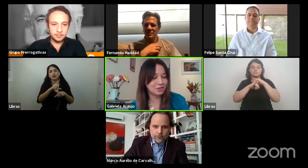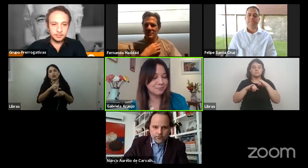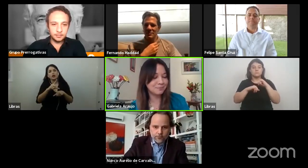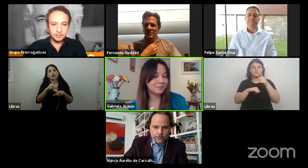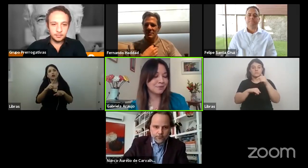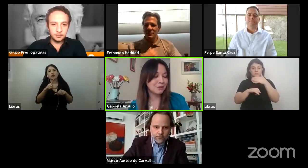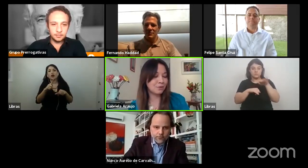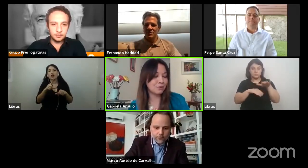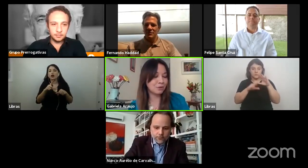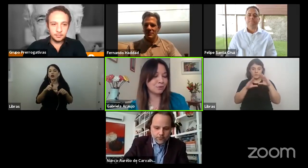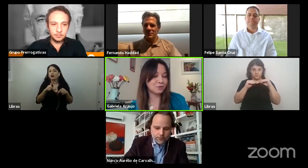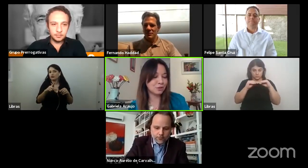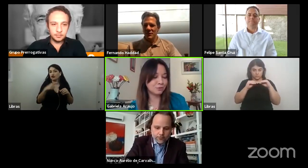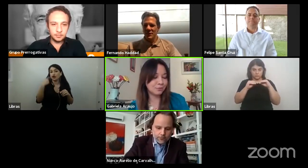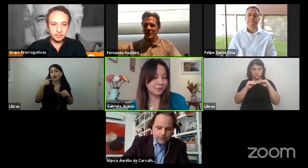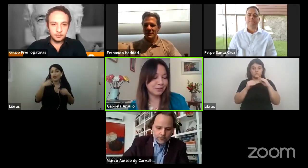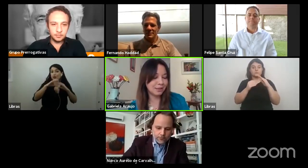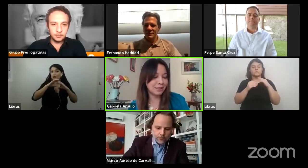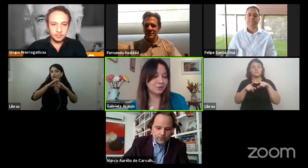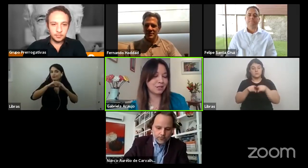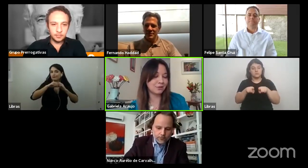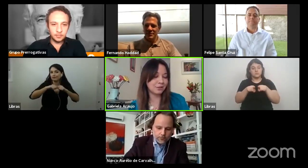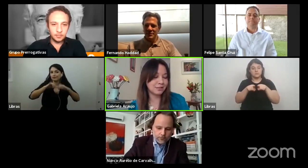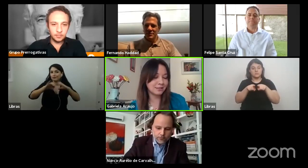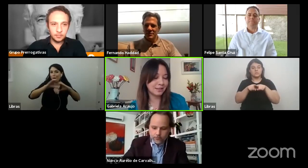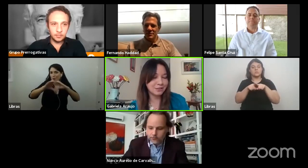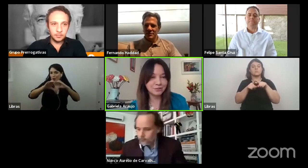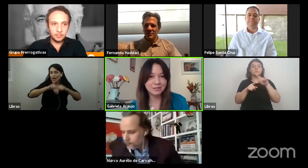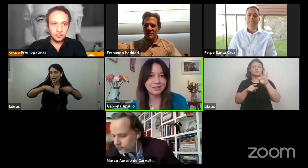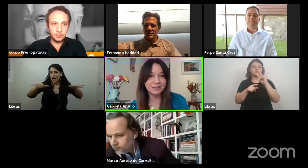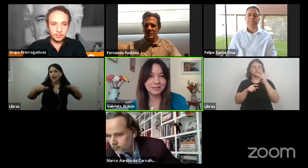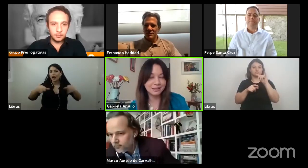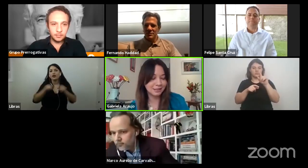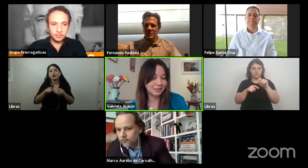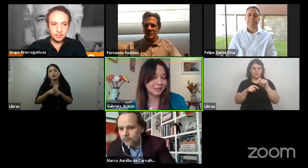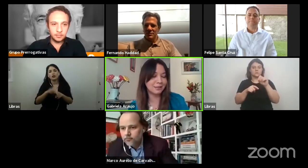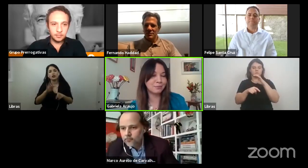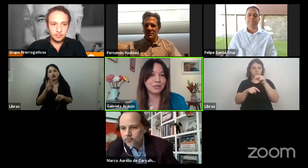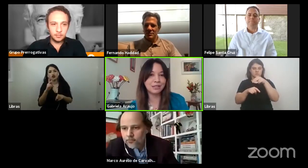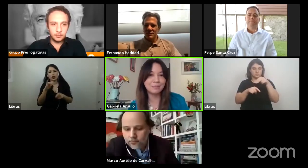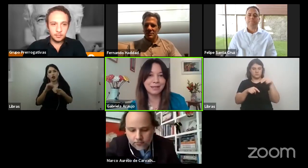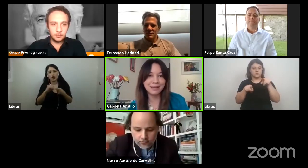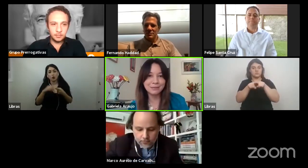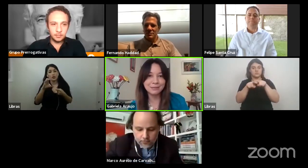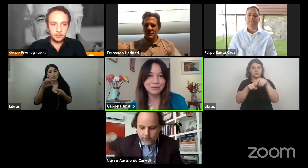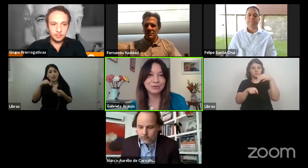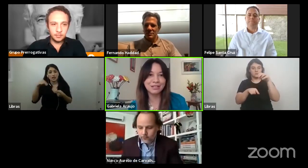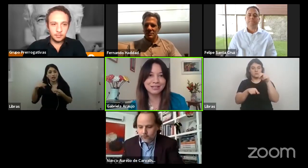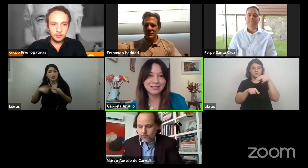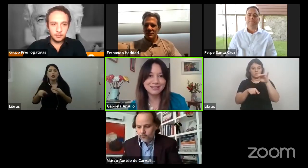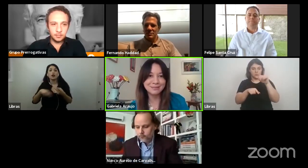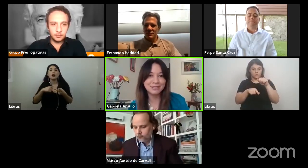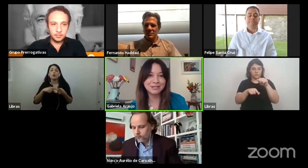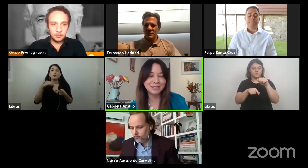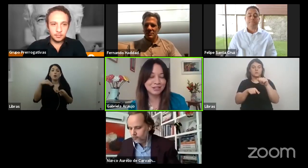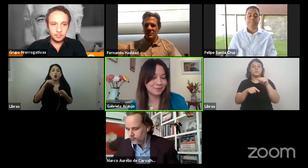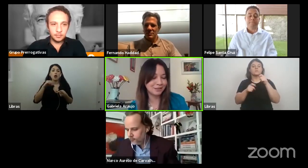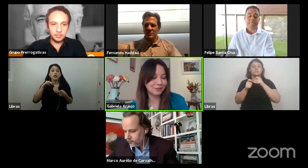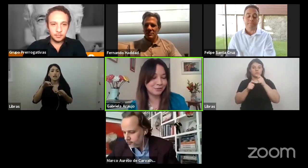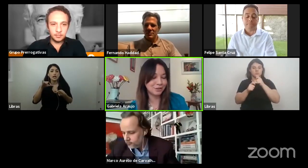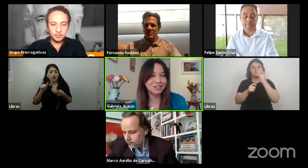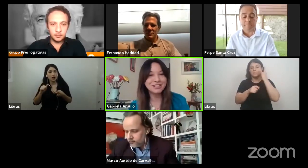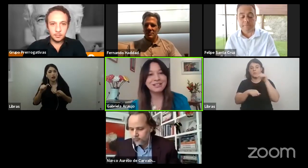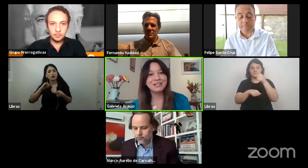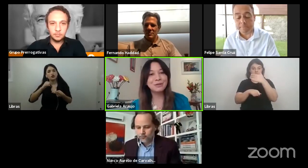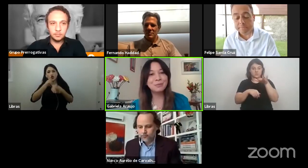da noite, com Augusto de Arruda Botelho, Thiago Anastácio, da CNN, e a Mônica Bergamo, jornalista, amanhã às